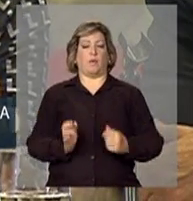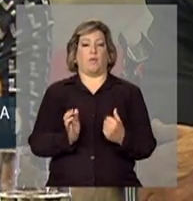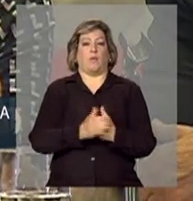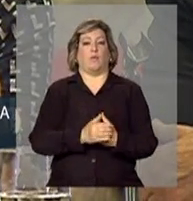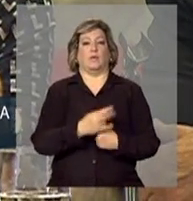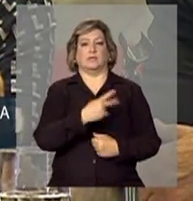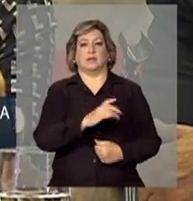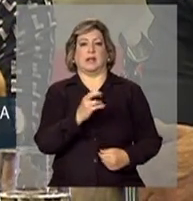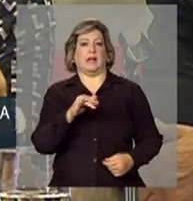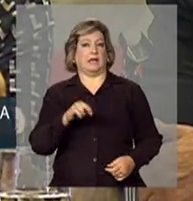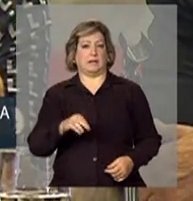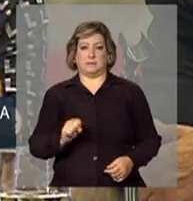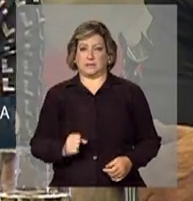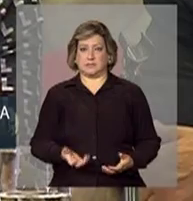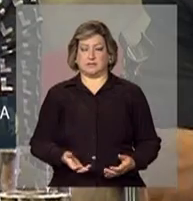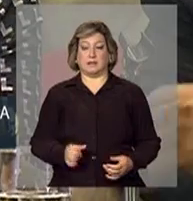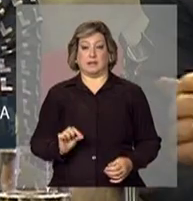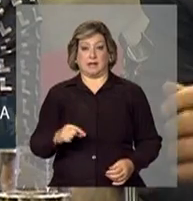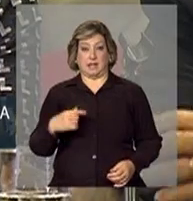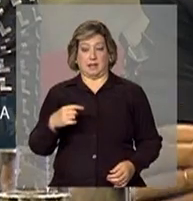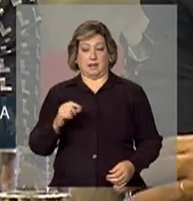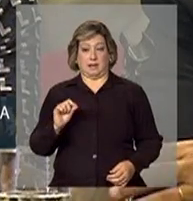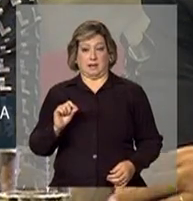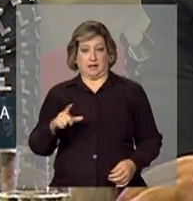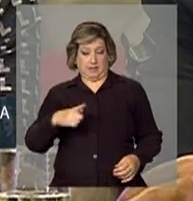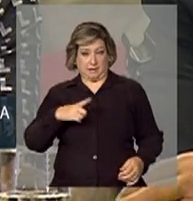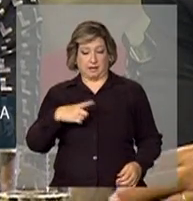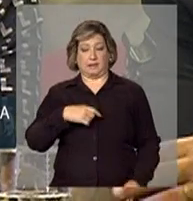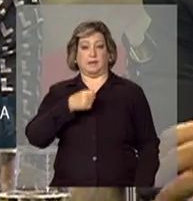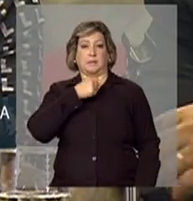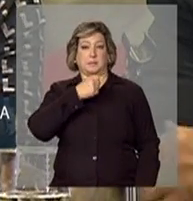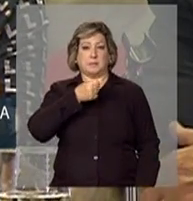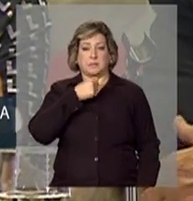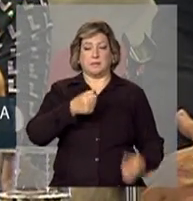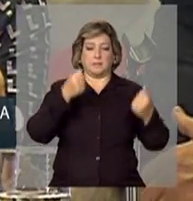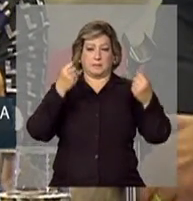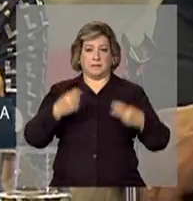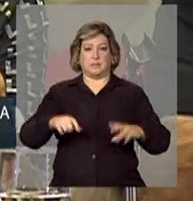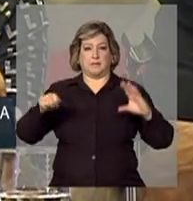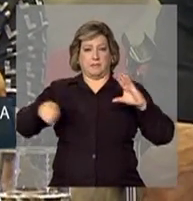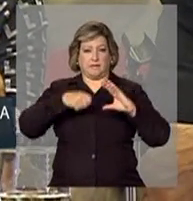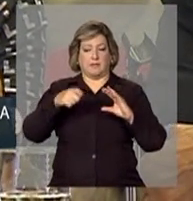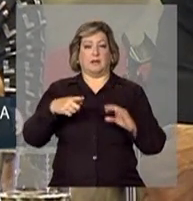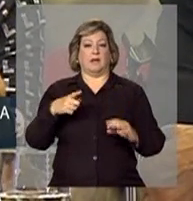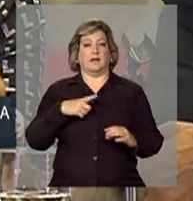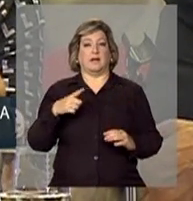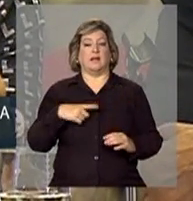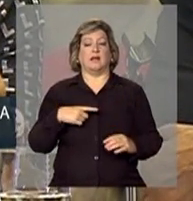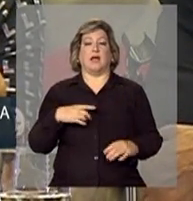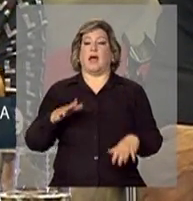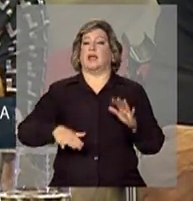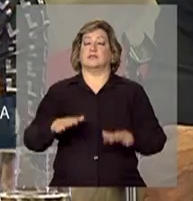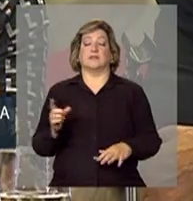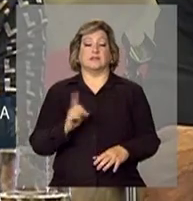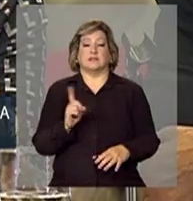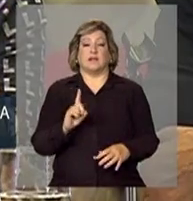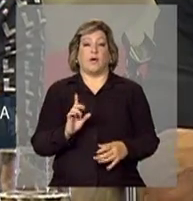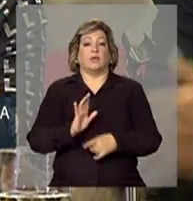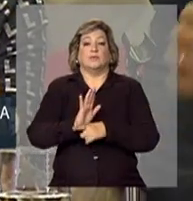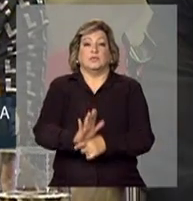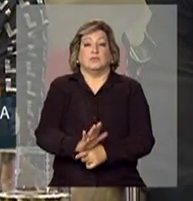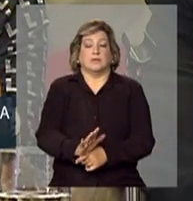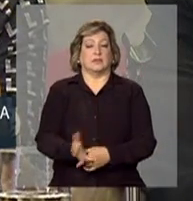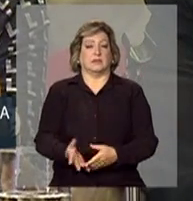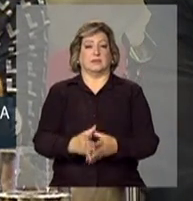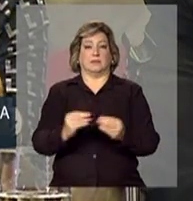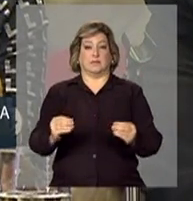a imprensa nem sempre ajuda a desfazer esse tipo de mal-entendido. Às vezes, ela embarca com tudo nos mal-entendidos. Nas redes